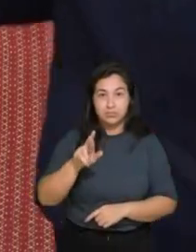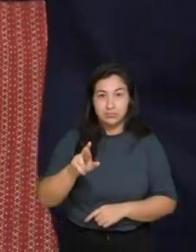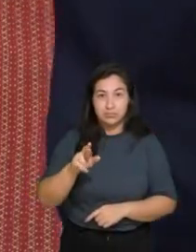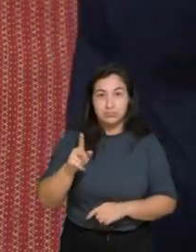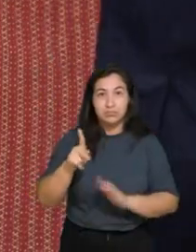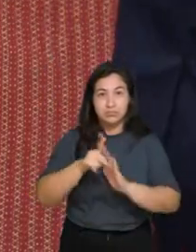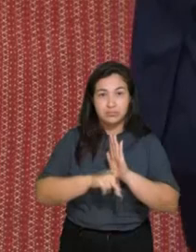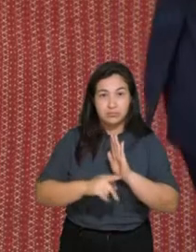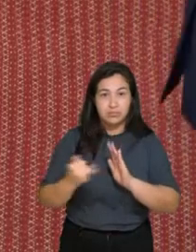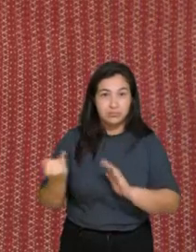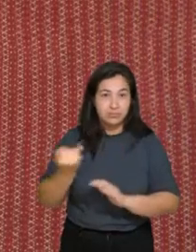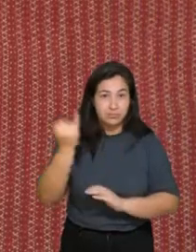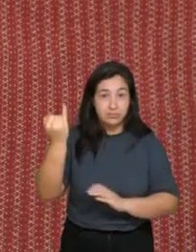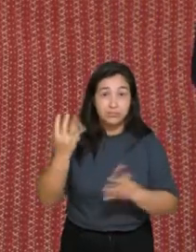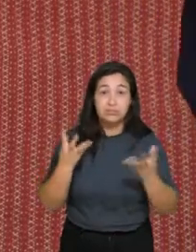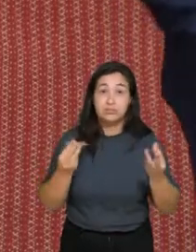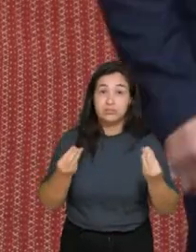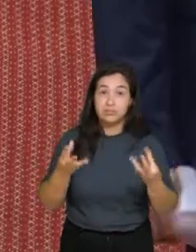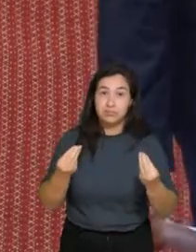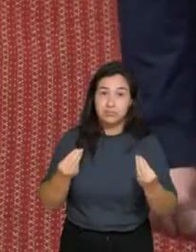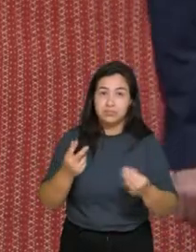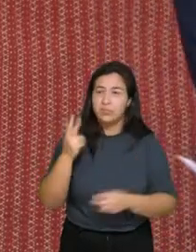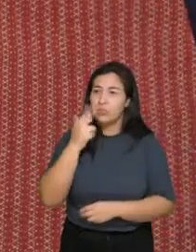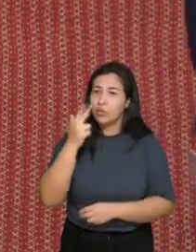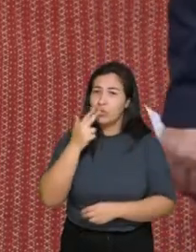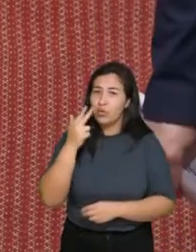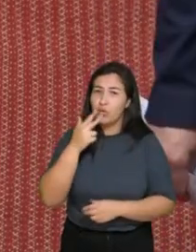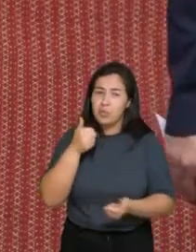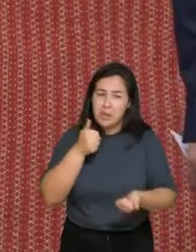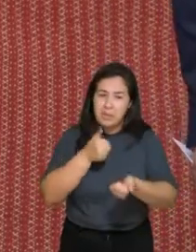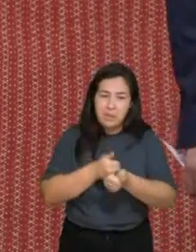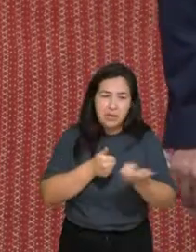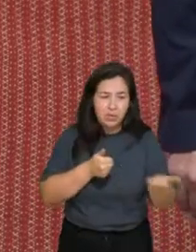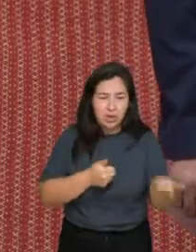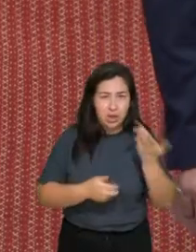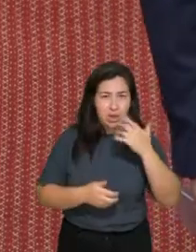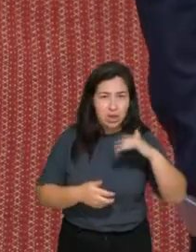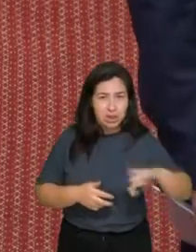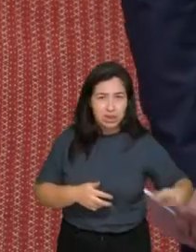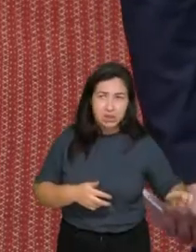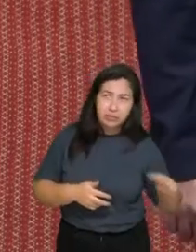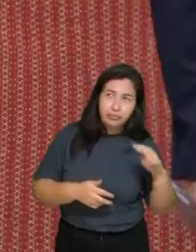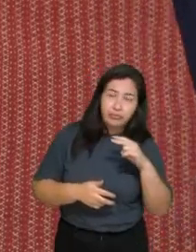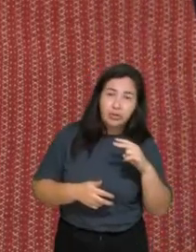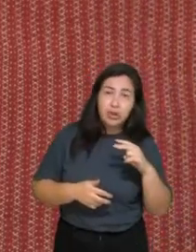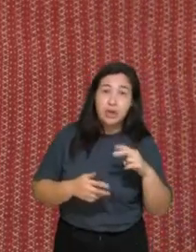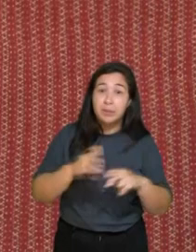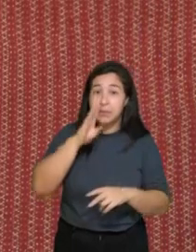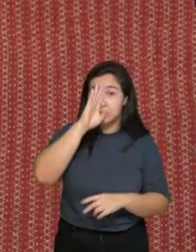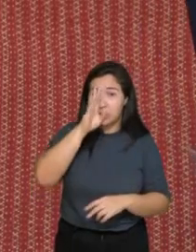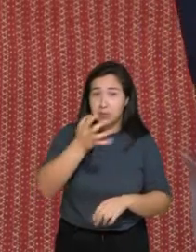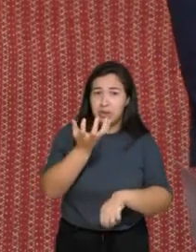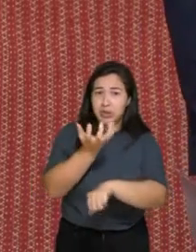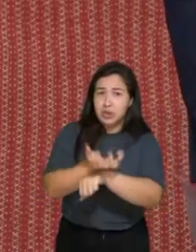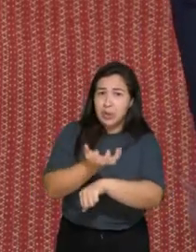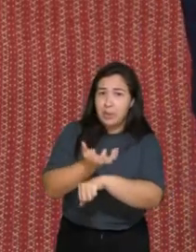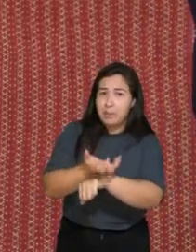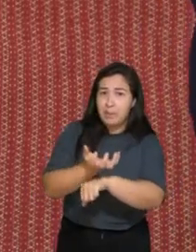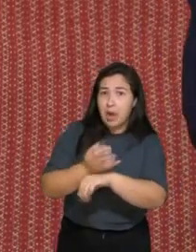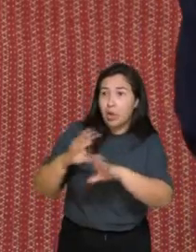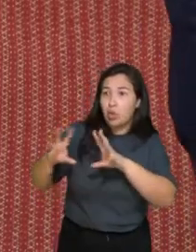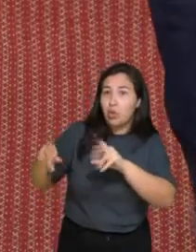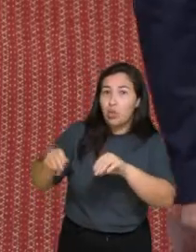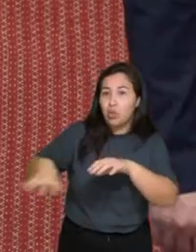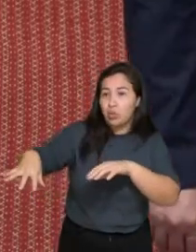que é válido não fumar perto de crianças, né? Mas principalmente em parques, né? Não no parque todo,